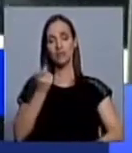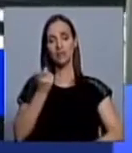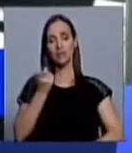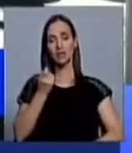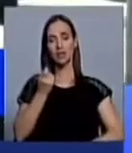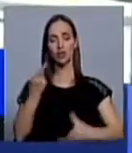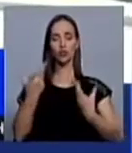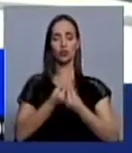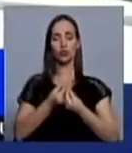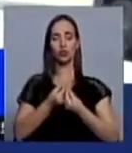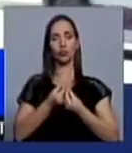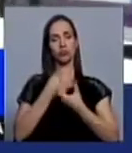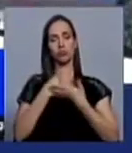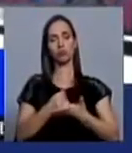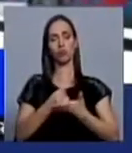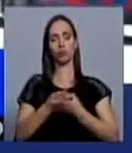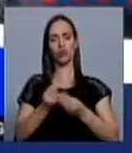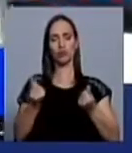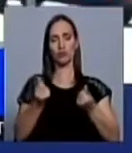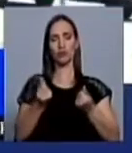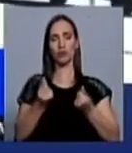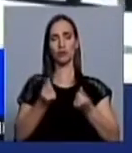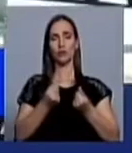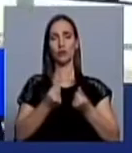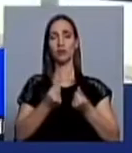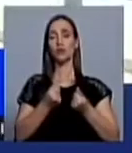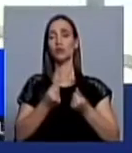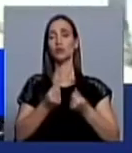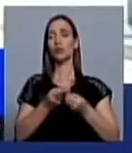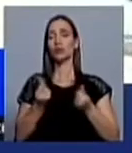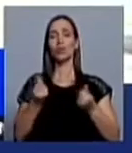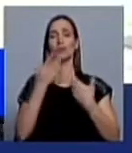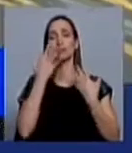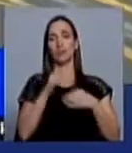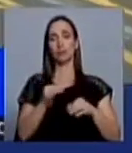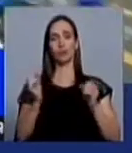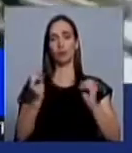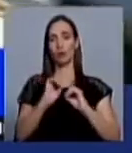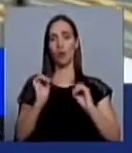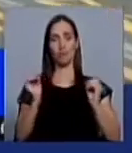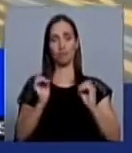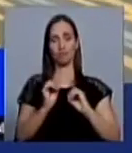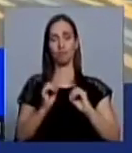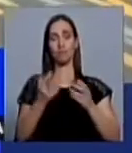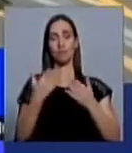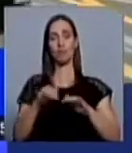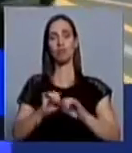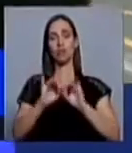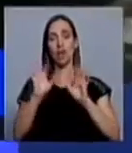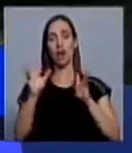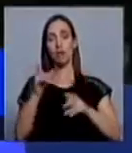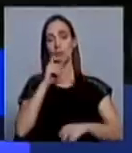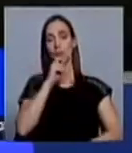conjunto. Não há propriamente respostas simples e soluções simples, mas obviamente que há